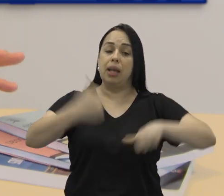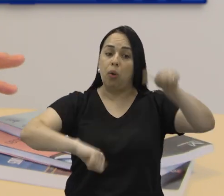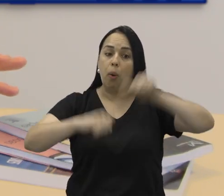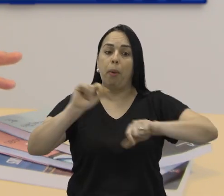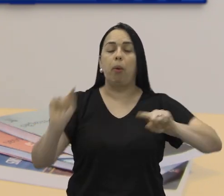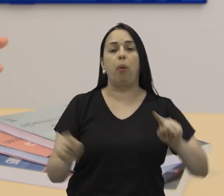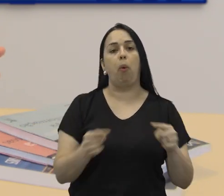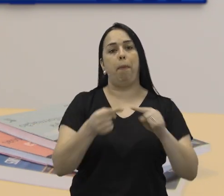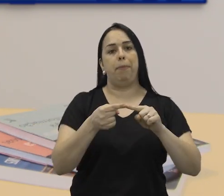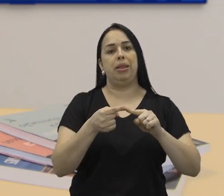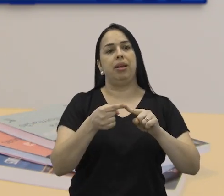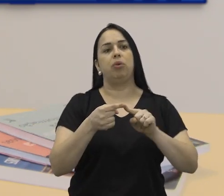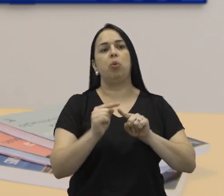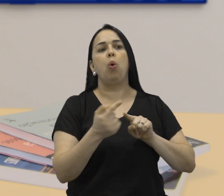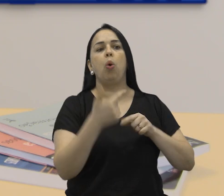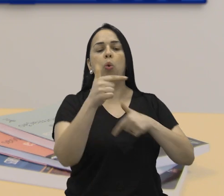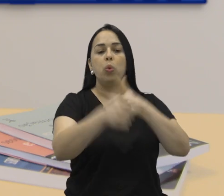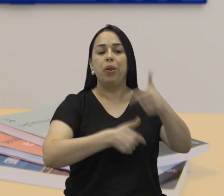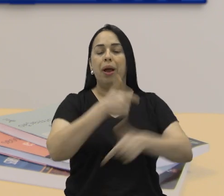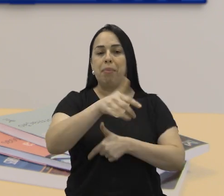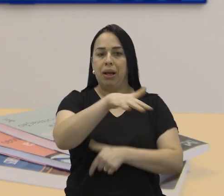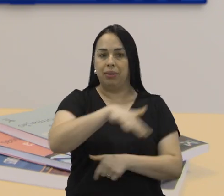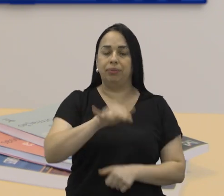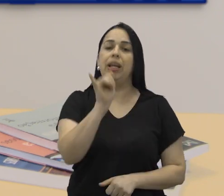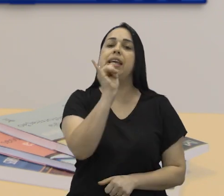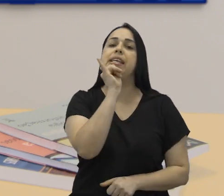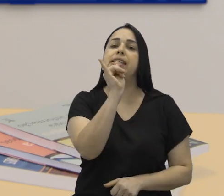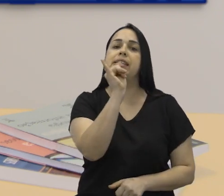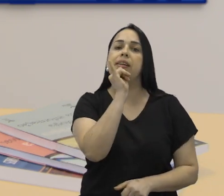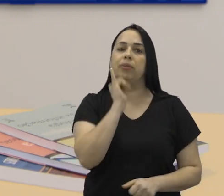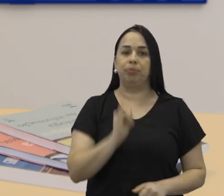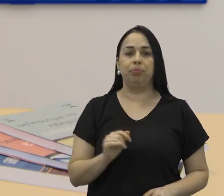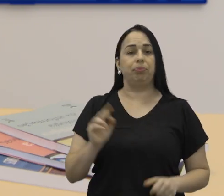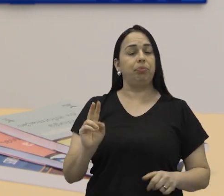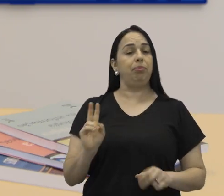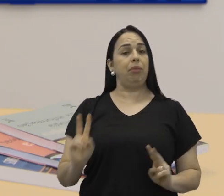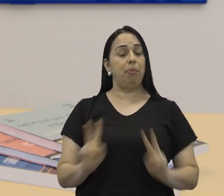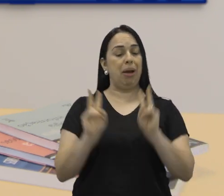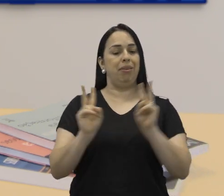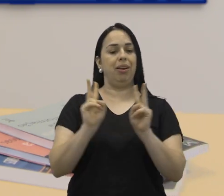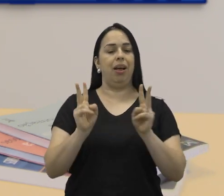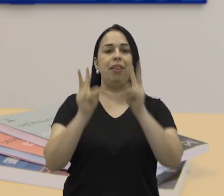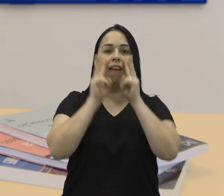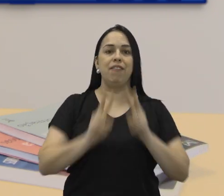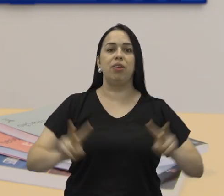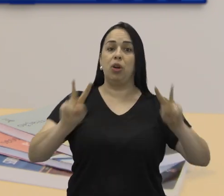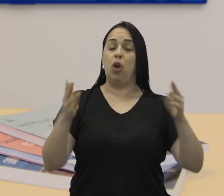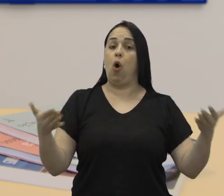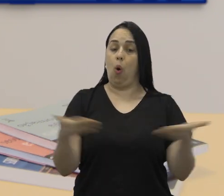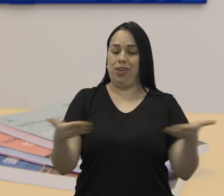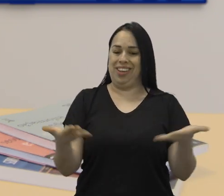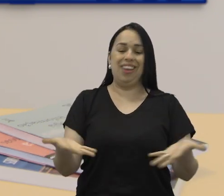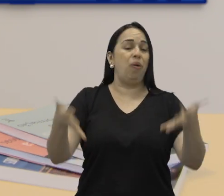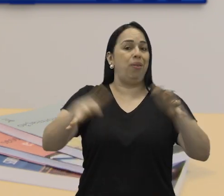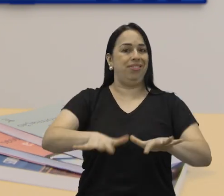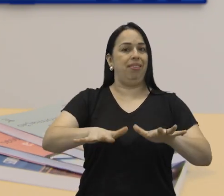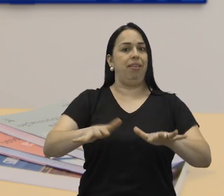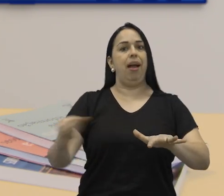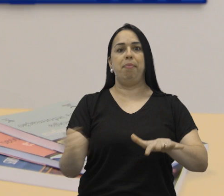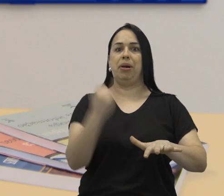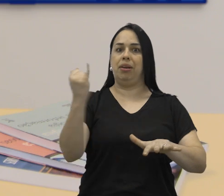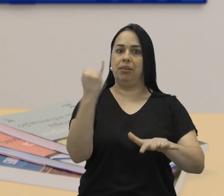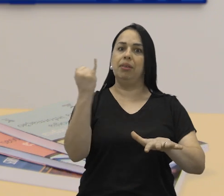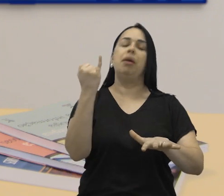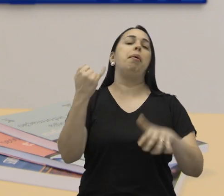não coerência com o mercado que eu estou trabalhando. Por exemplo, um valor importante, a inclusão hoje é algo que precisa